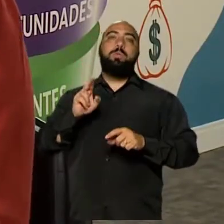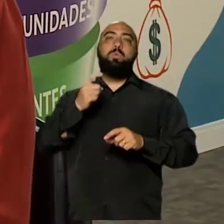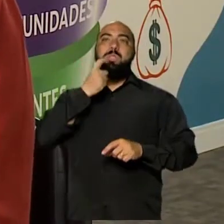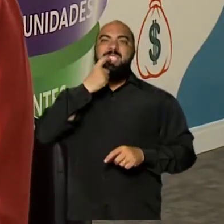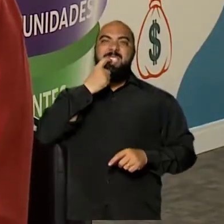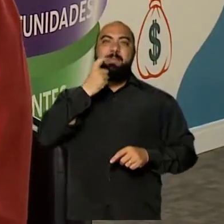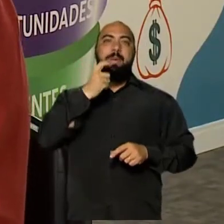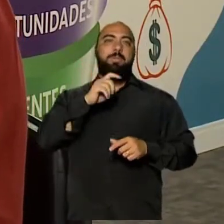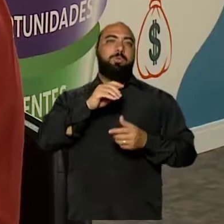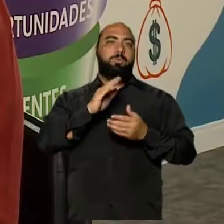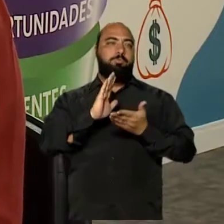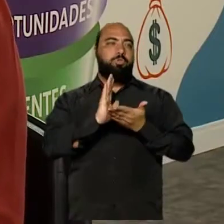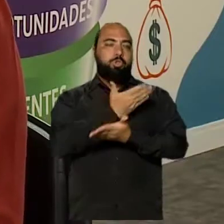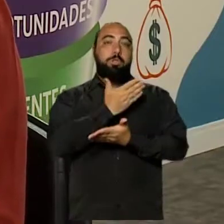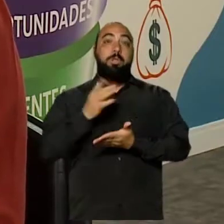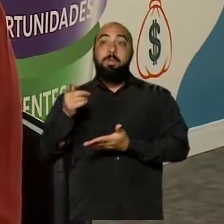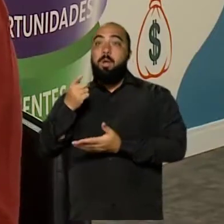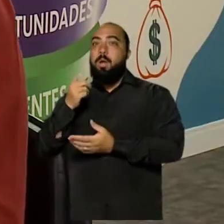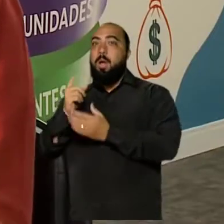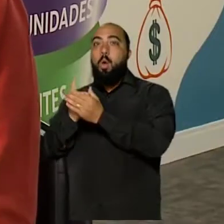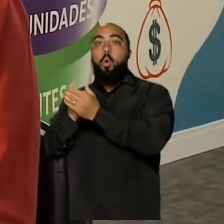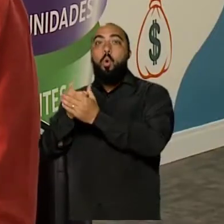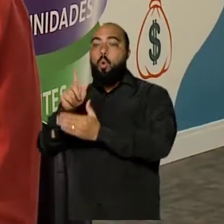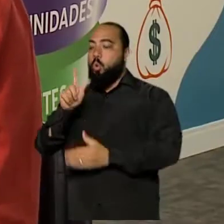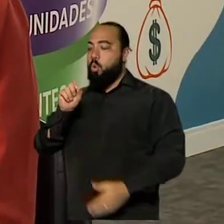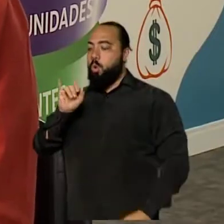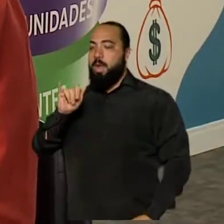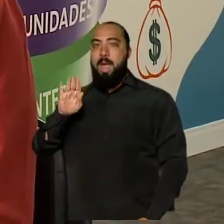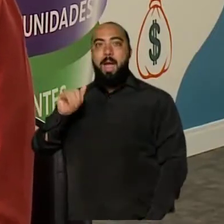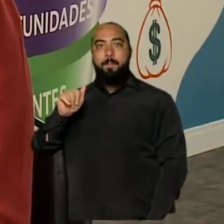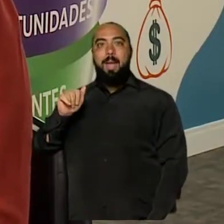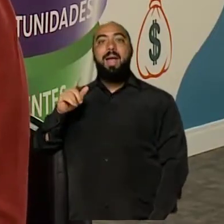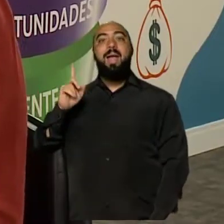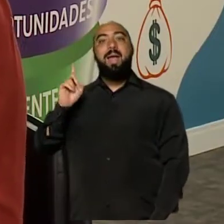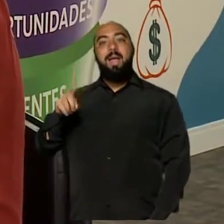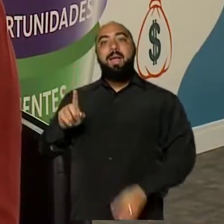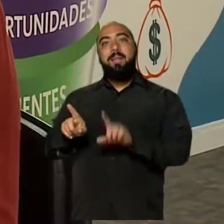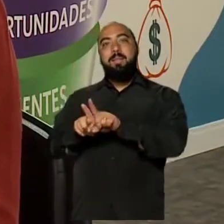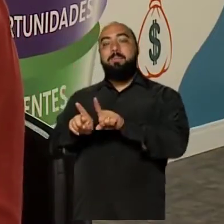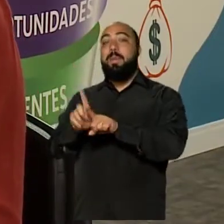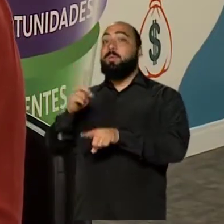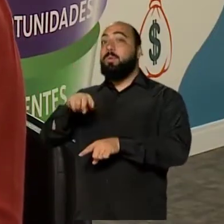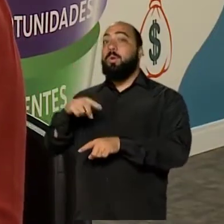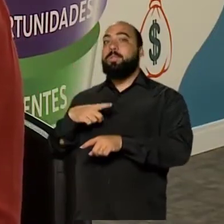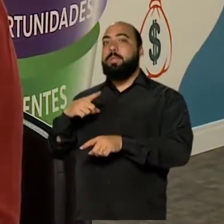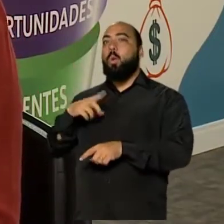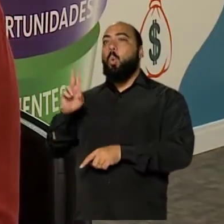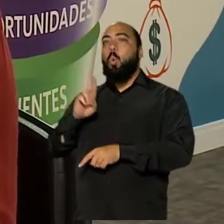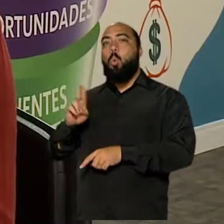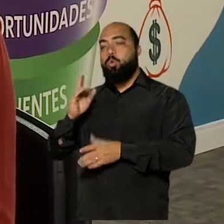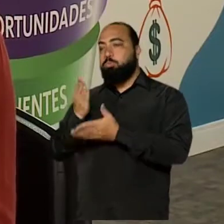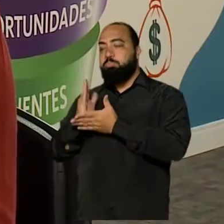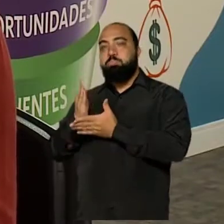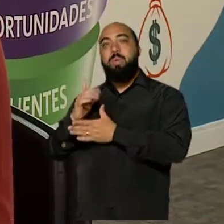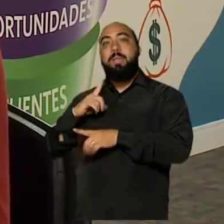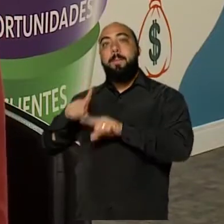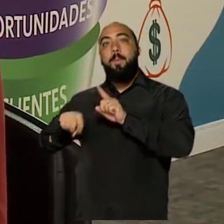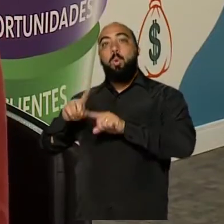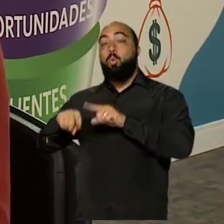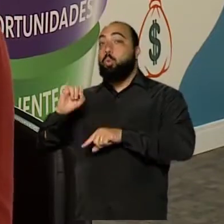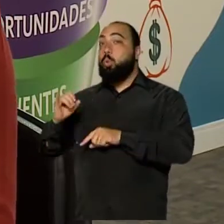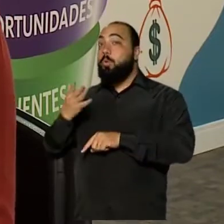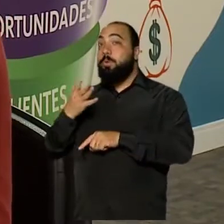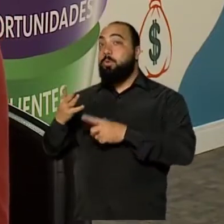usar semente de goiaba. Além de aproveitar o resíduo de uma indústria, né? Nós geramos um produto inovador,